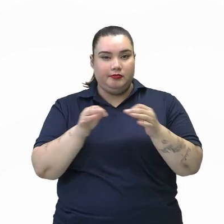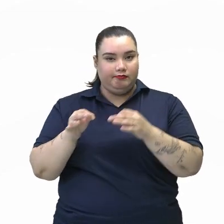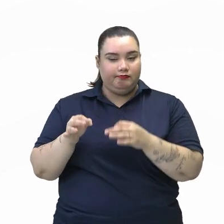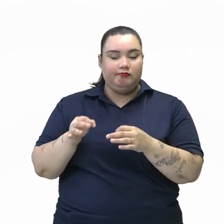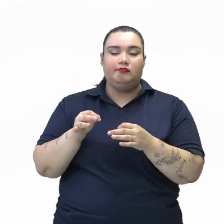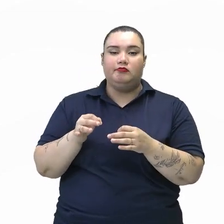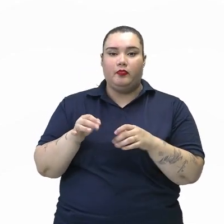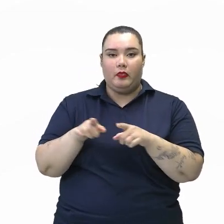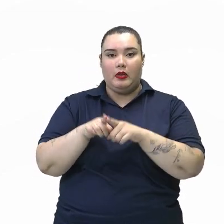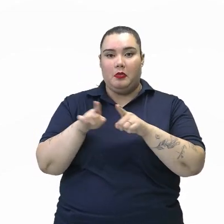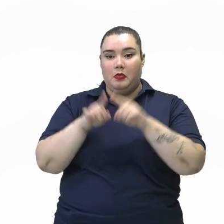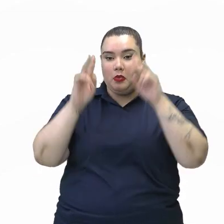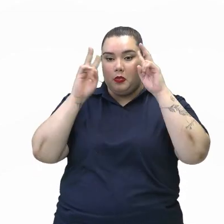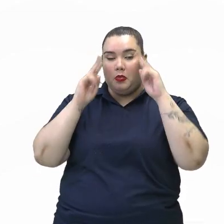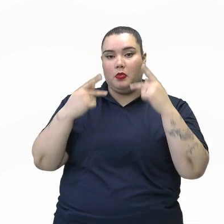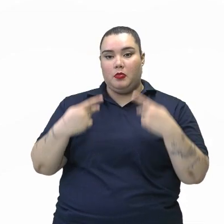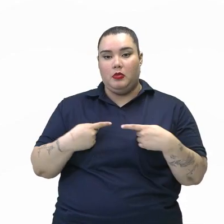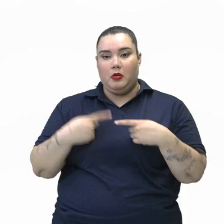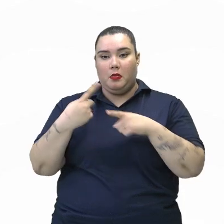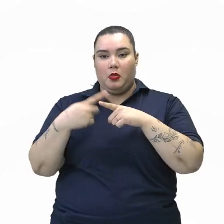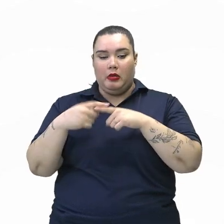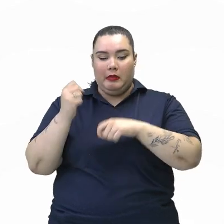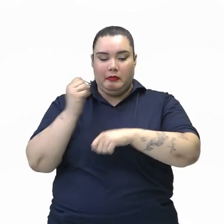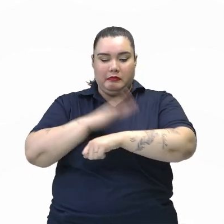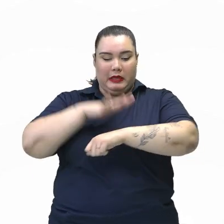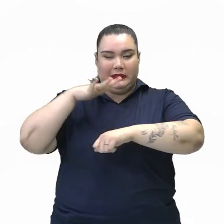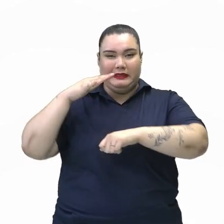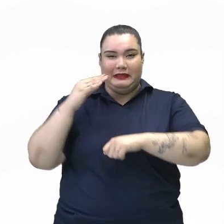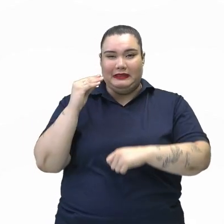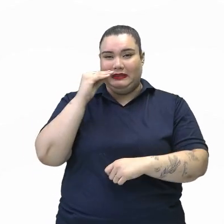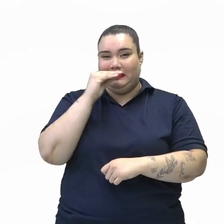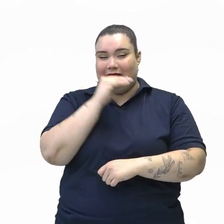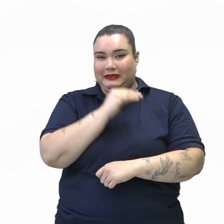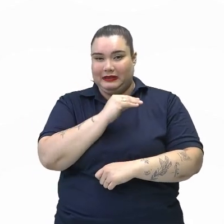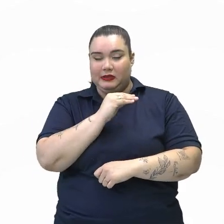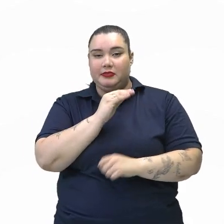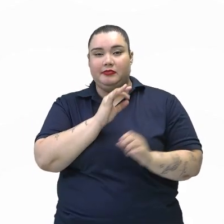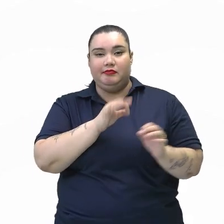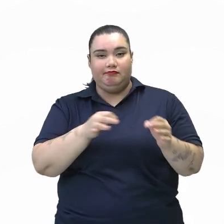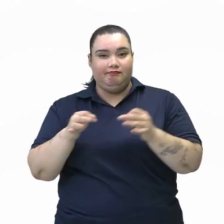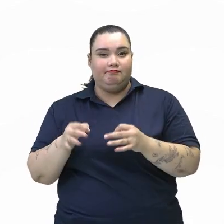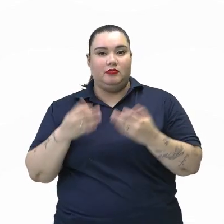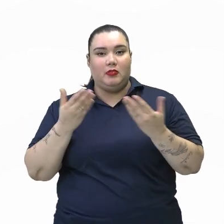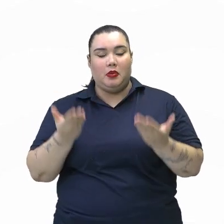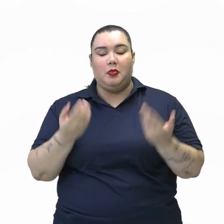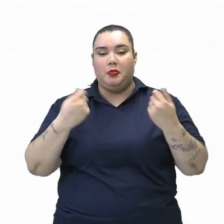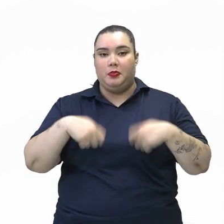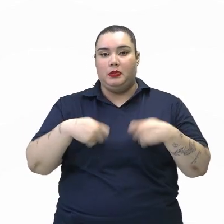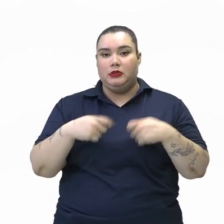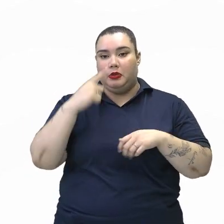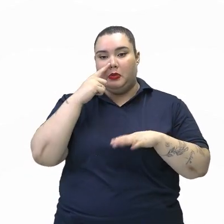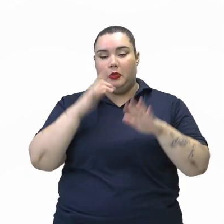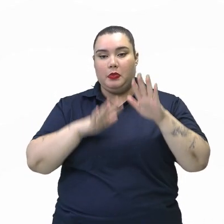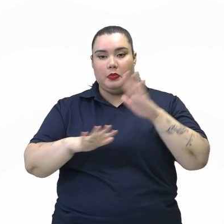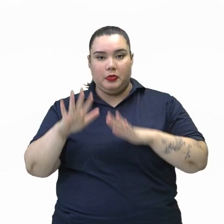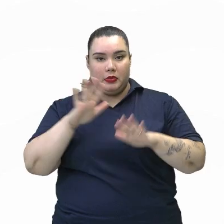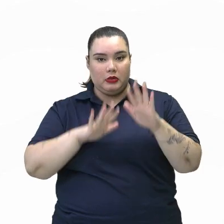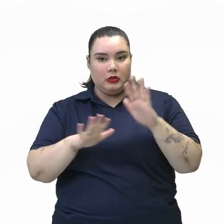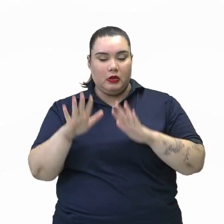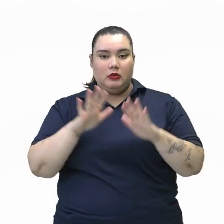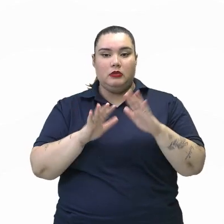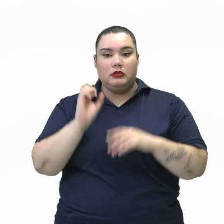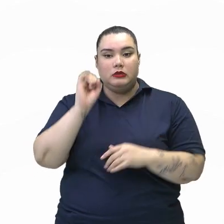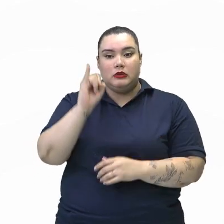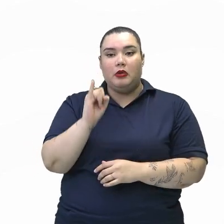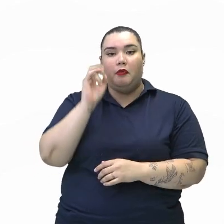tóxica até para o ser humano, causa queimaduras assim, extremas em contato direto. Então, a gente tem que ter cuidado com esse indivíduo quando